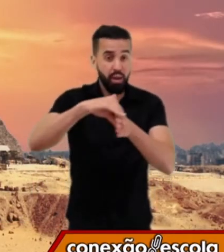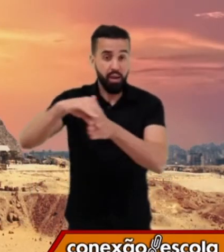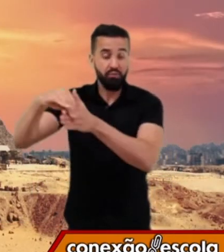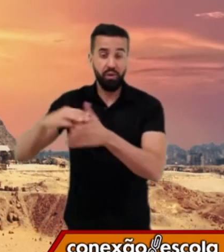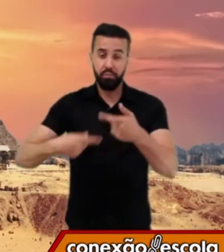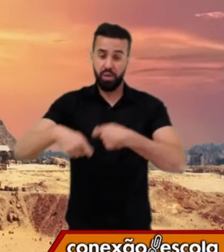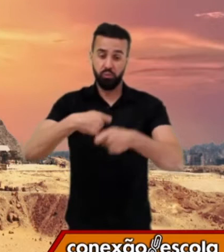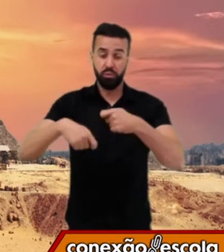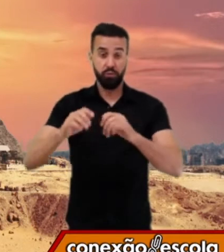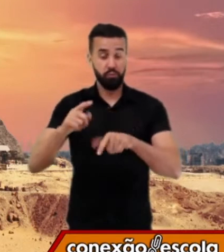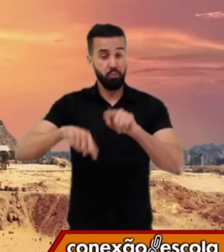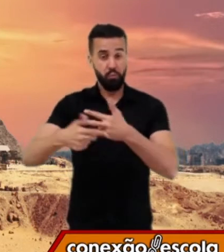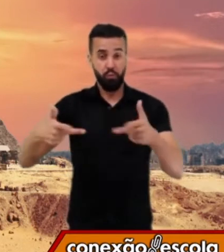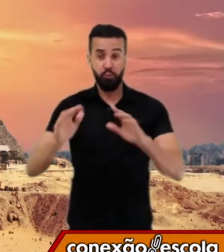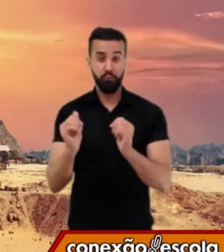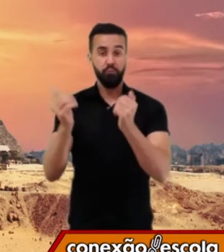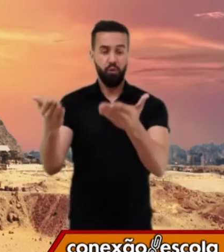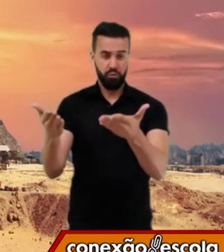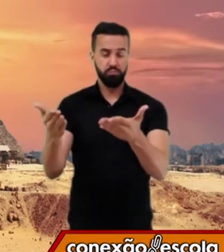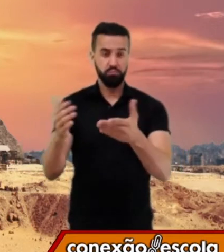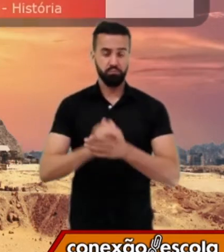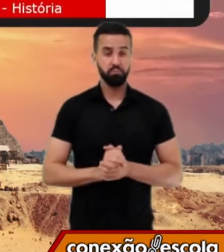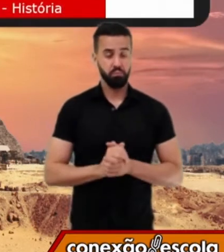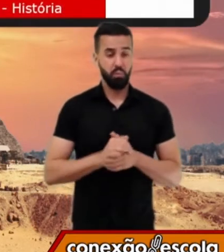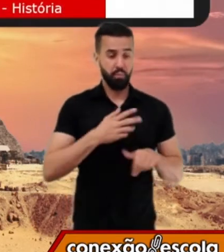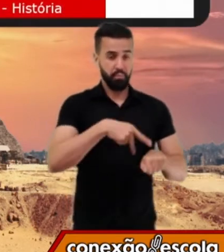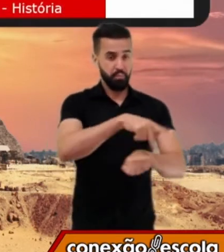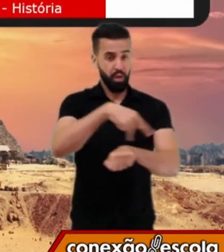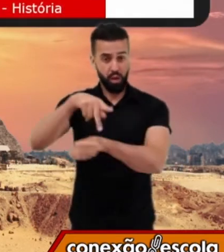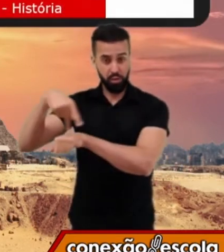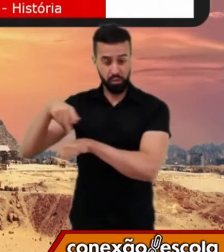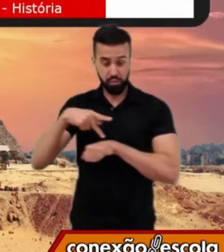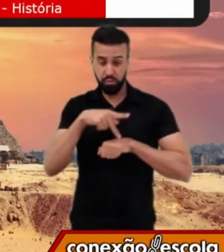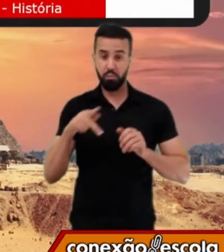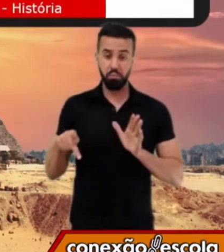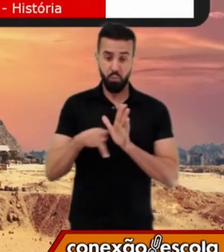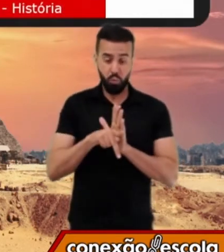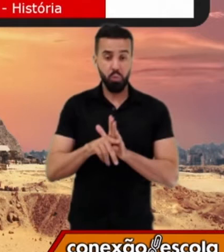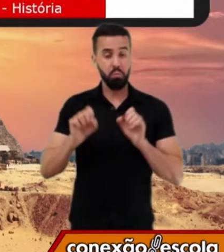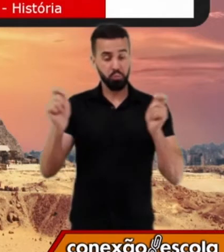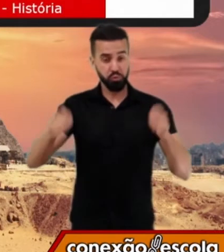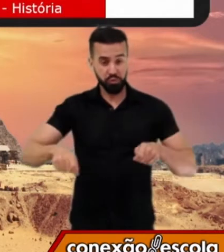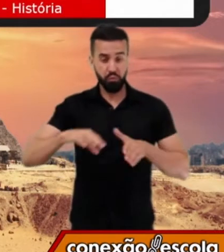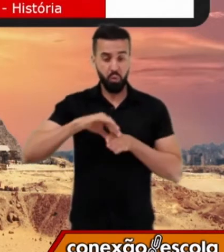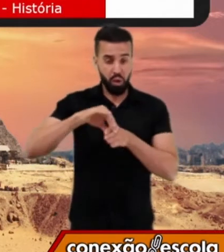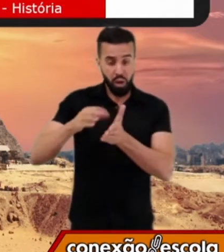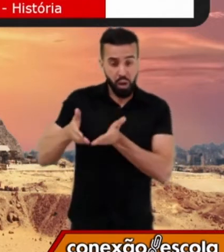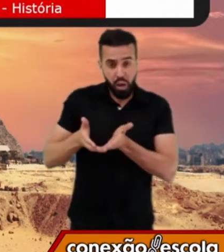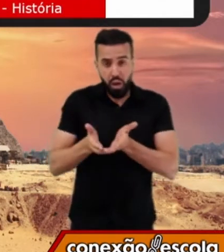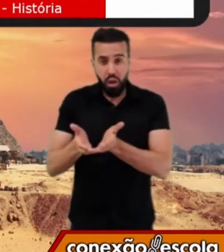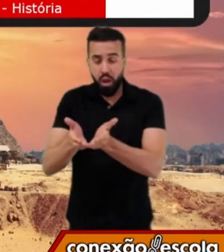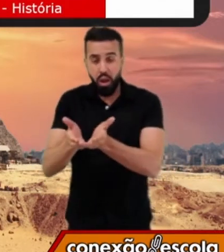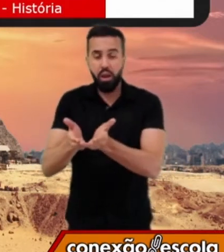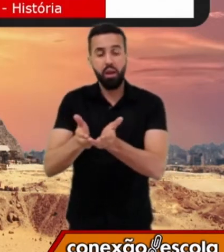trazer essas mercadorias, e somente os países de origem das mercadorias poderiam levar essas mercadorias também